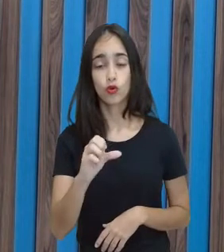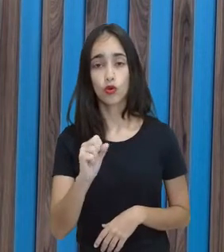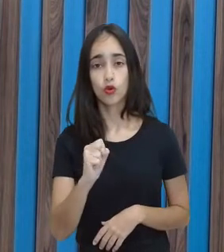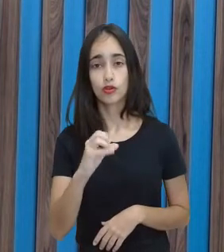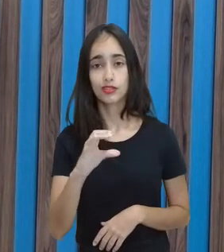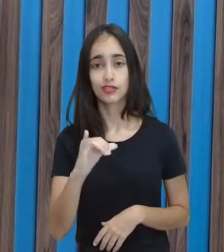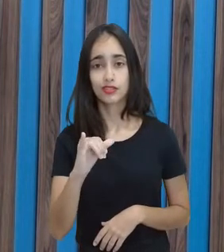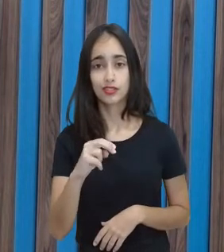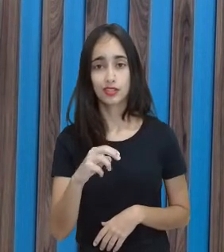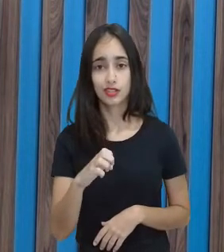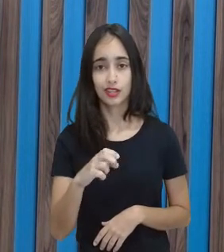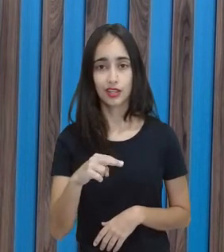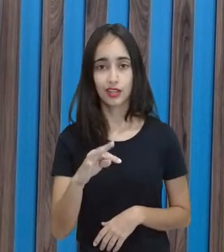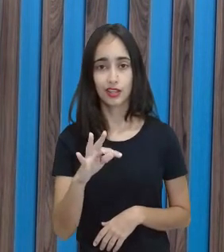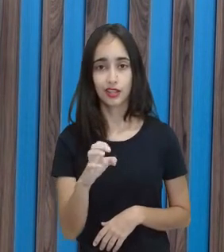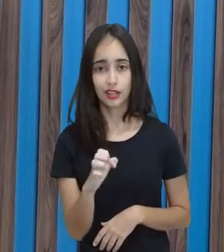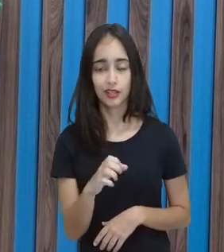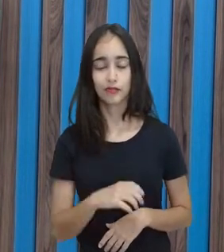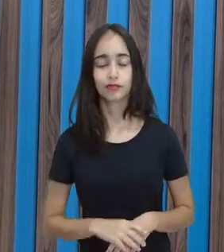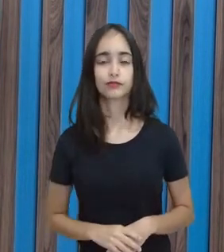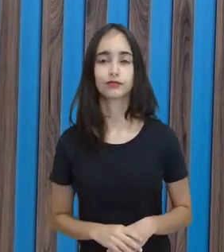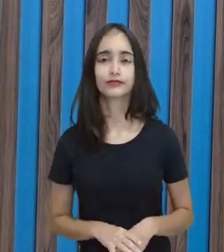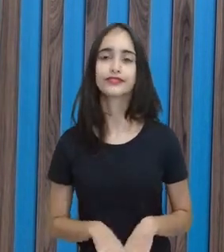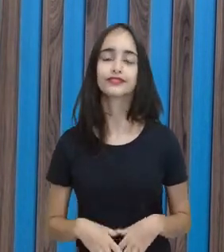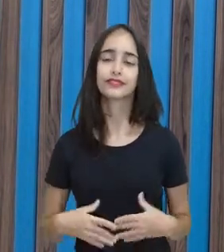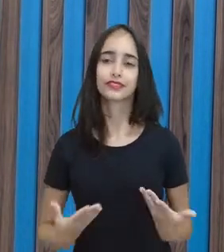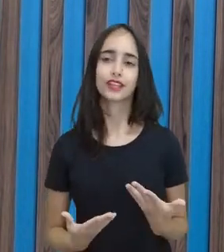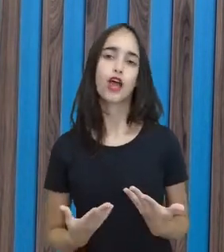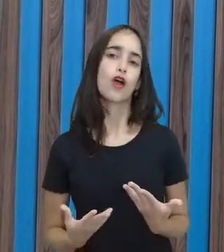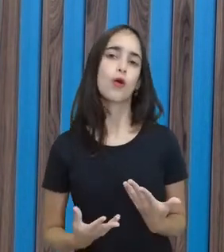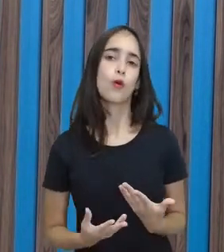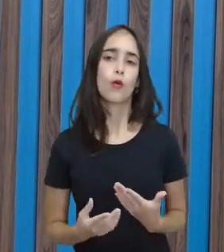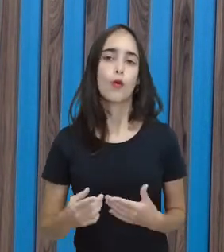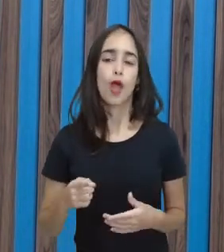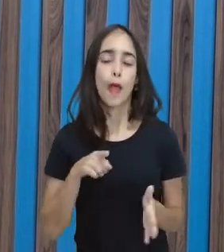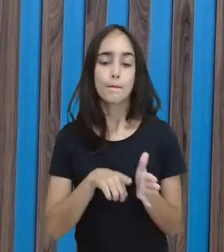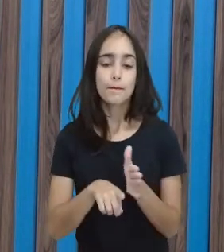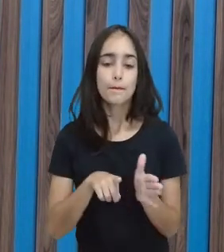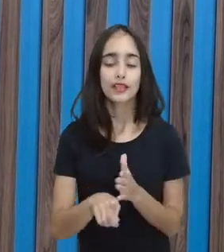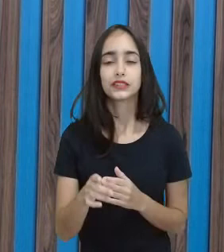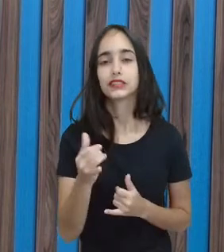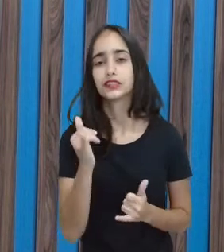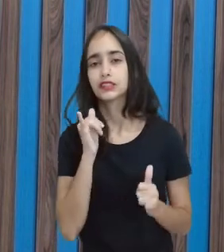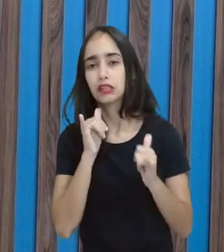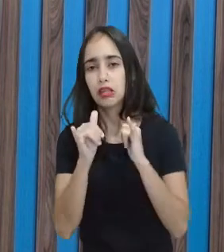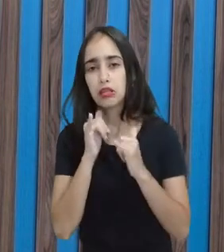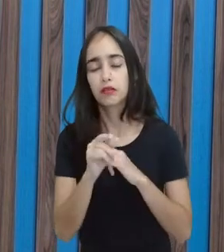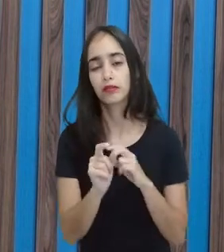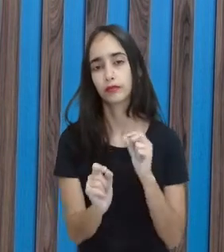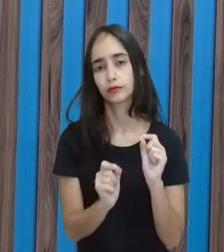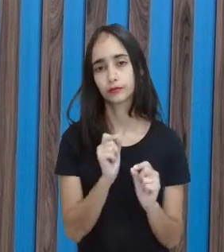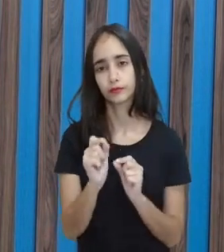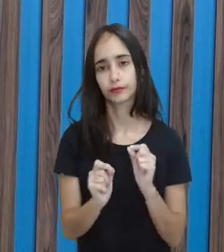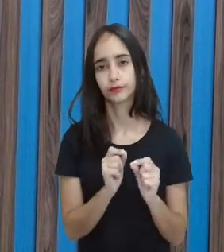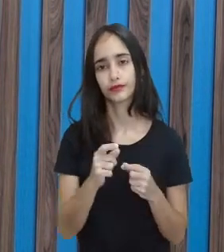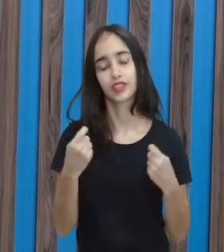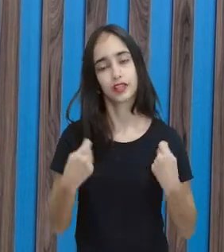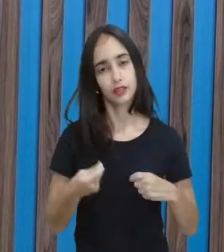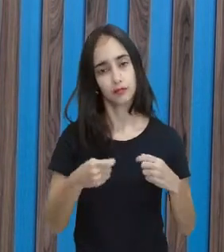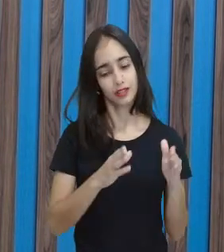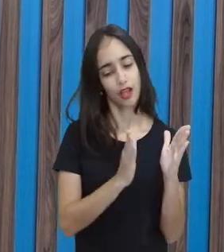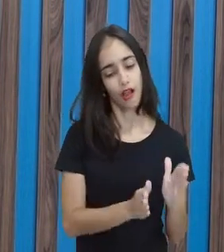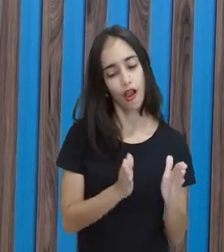as grandezas. E nesse caso, a questão informa que a gente deve colocar nessa ordem. Significa dizer que vamos